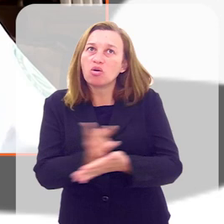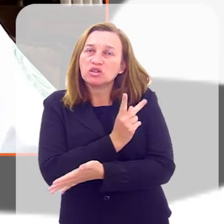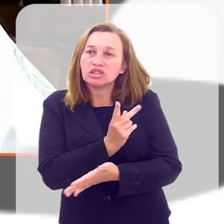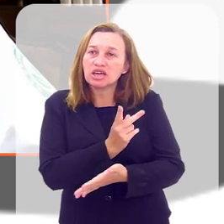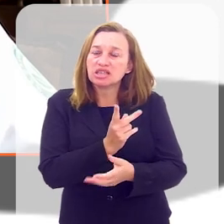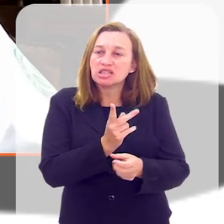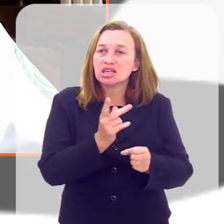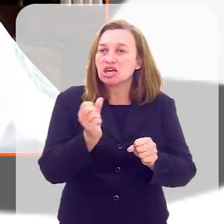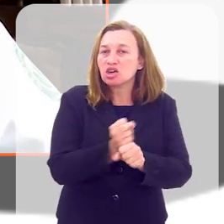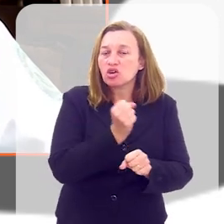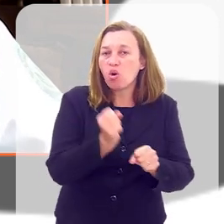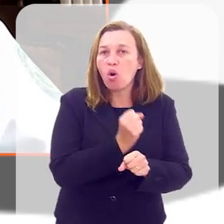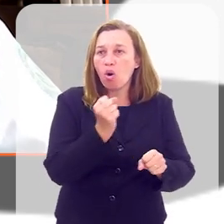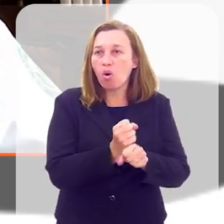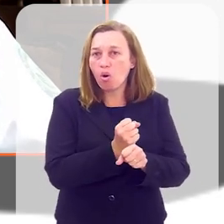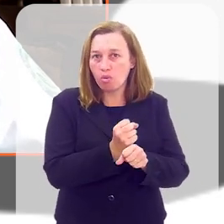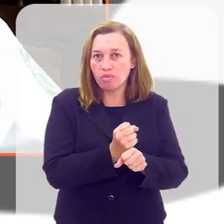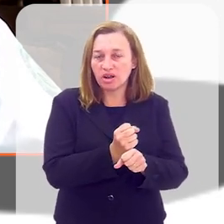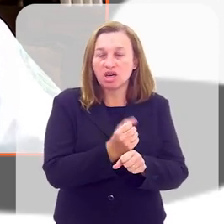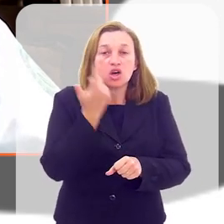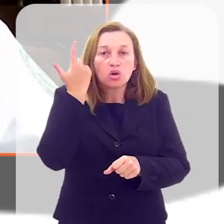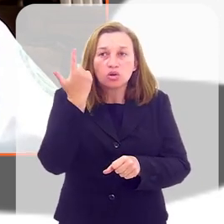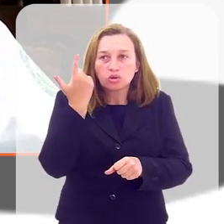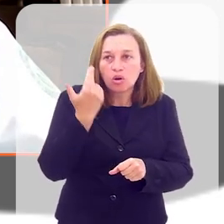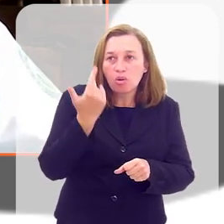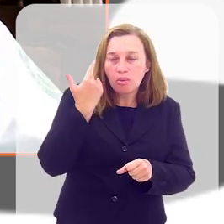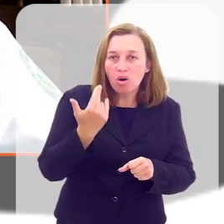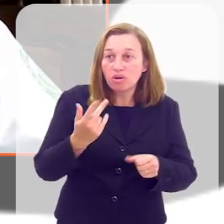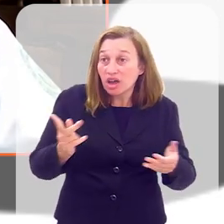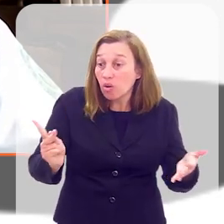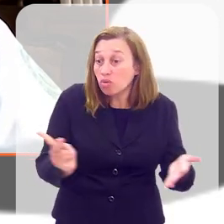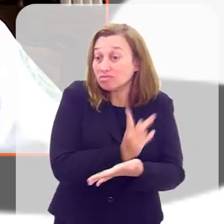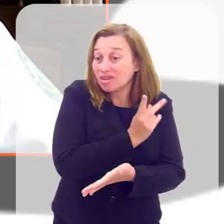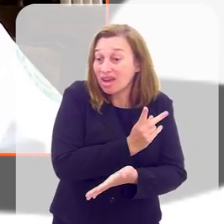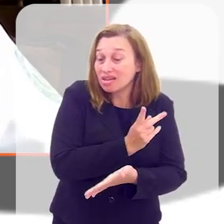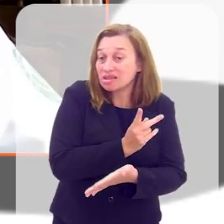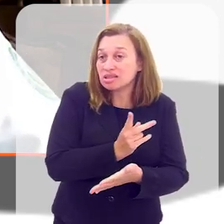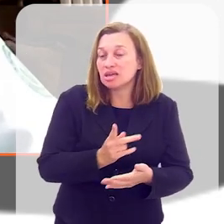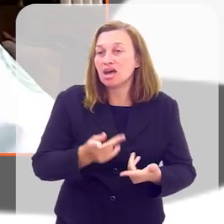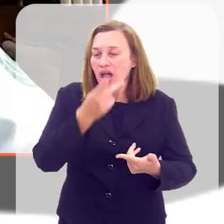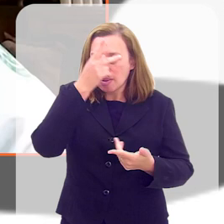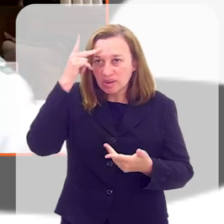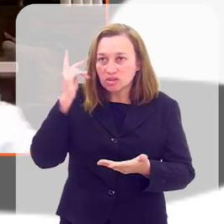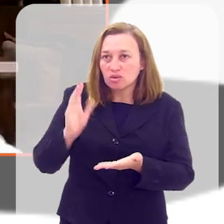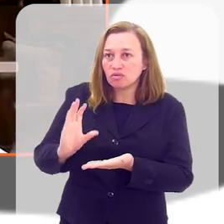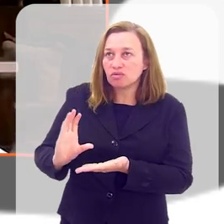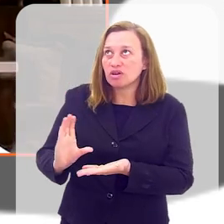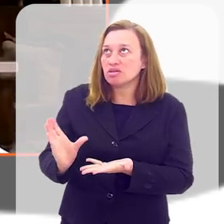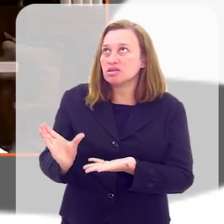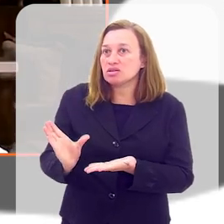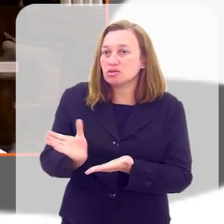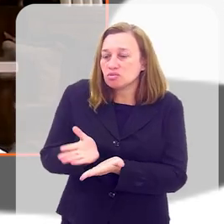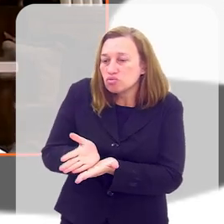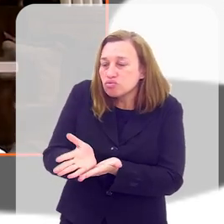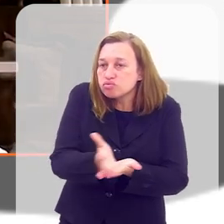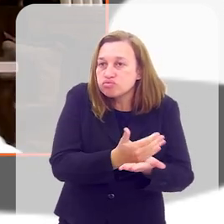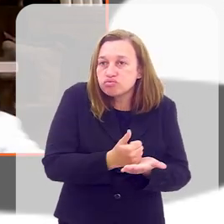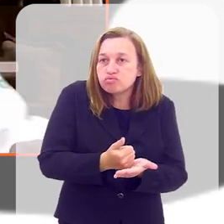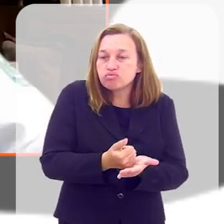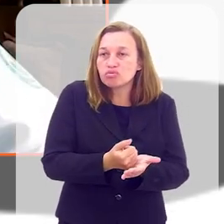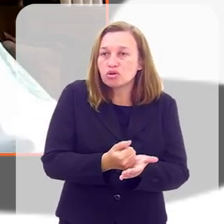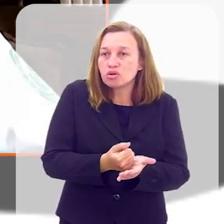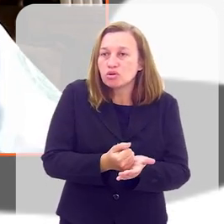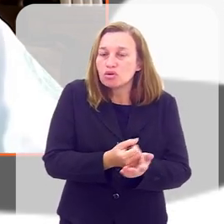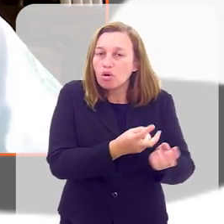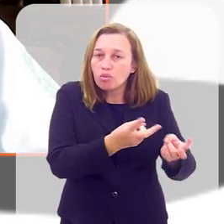convencionais por causa que o prazo se estende demais e aí nessa extensão de prazo o pessoal que fez orçamento lá um ano e meio antes